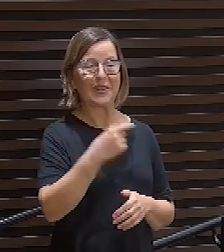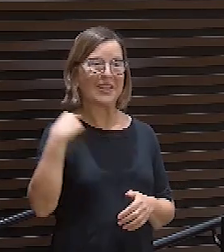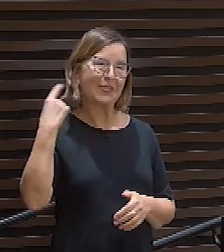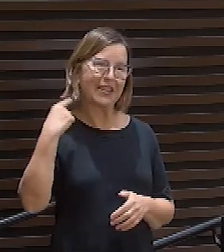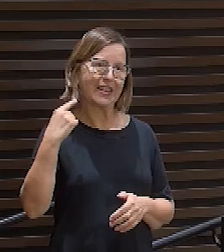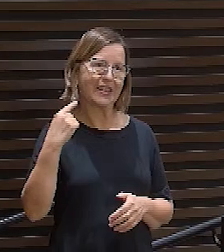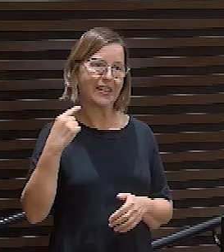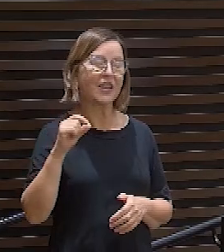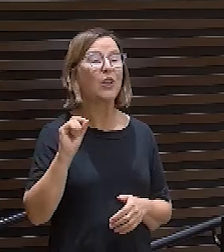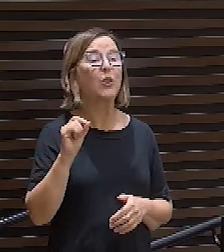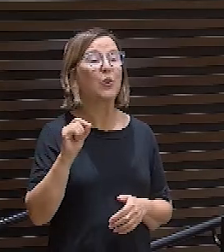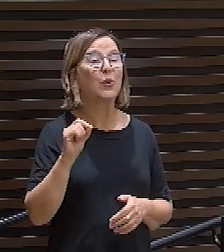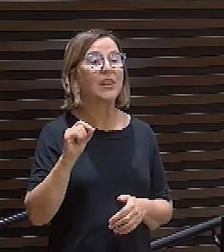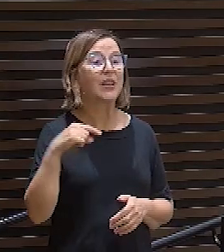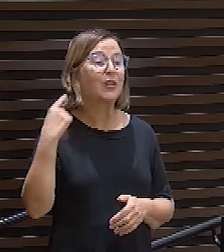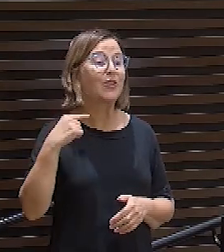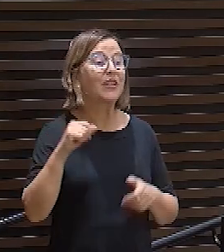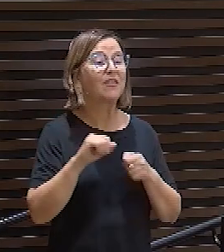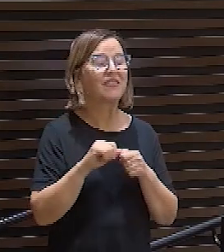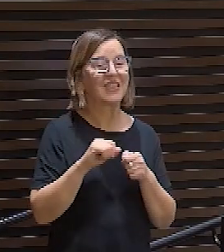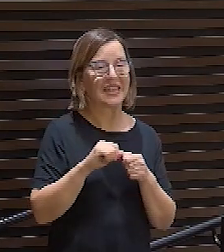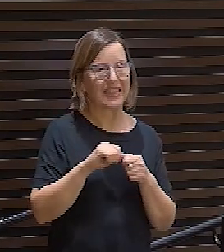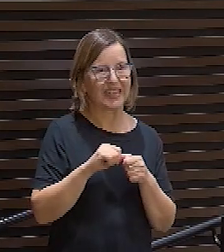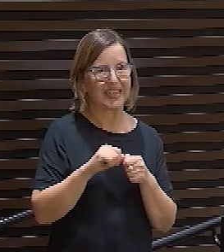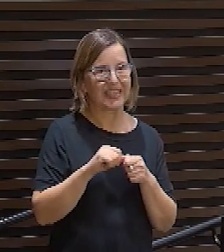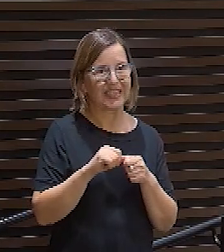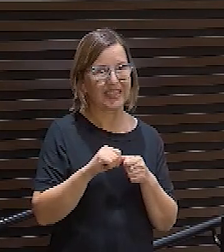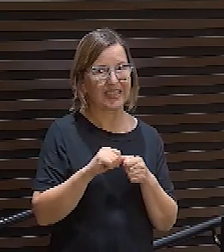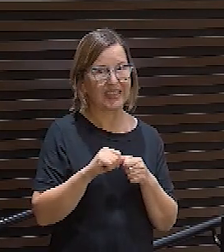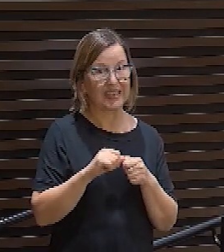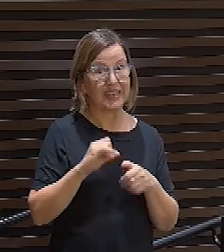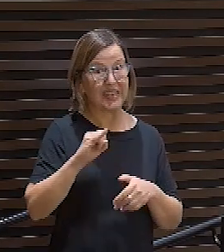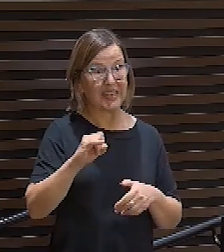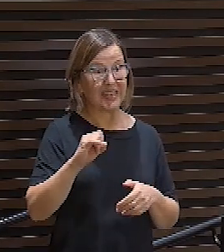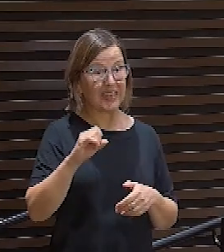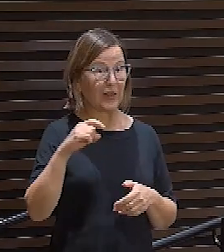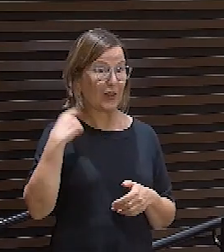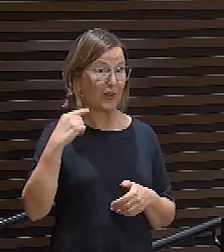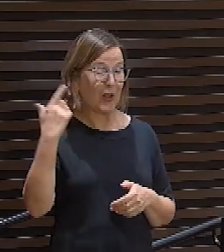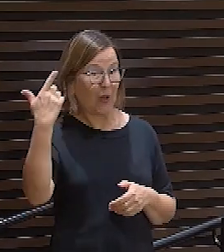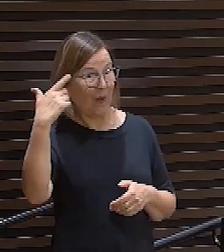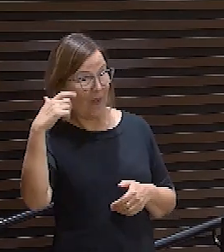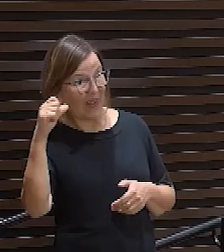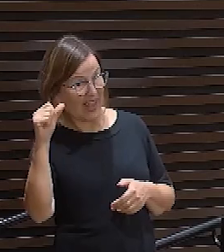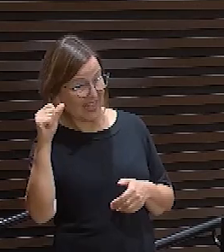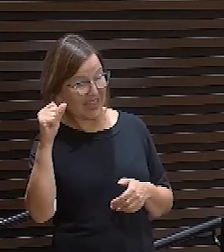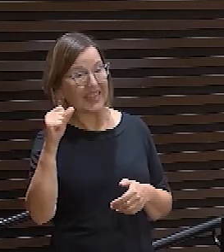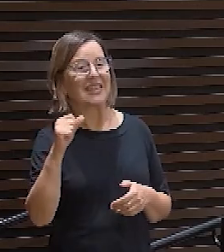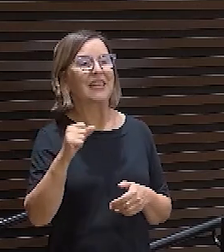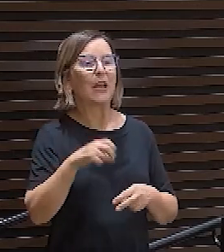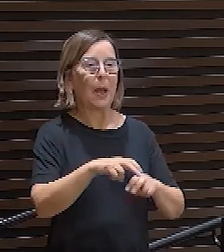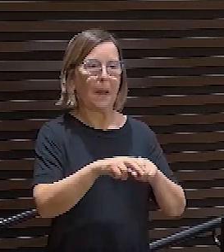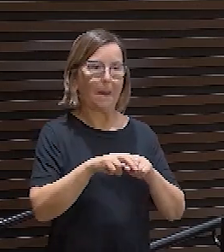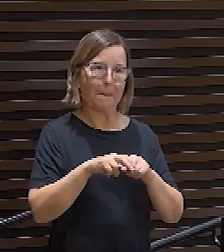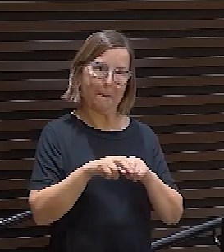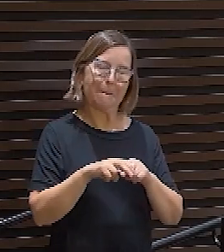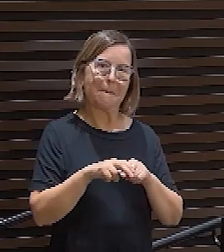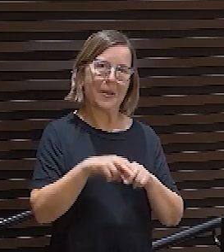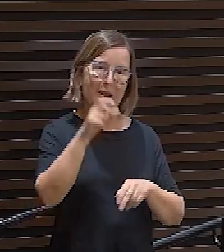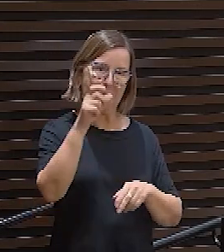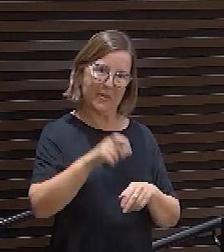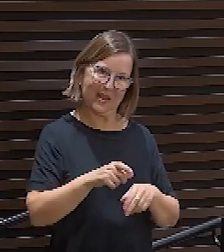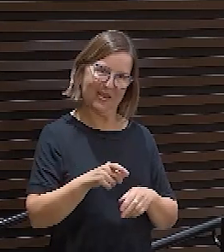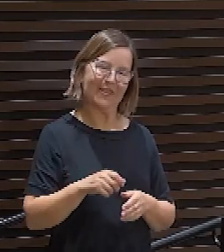advogado faz? Quando um advogado conquista alguma coisa, ele conquista em favor do cliente, né? O advogado ganhou a